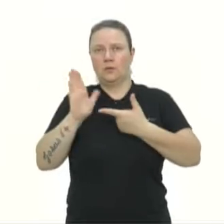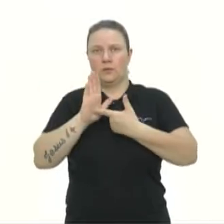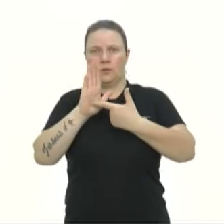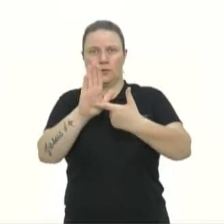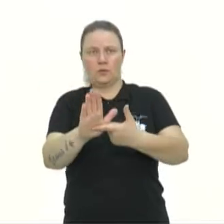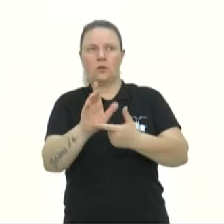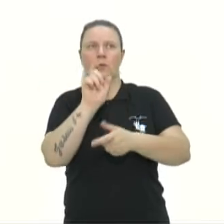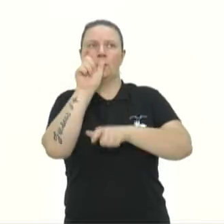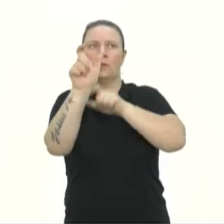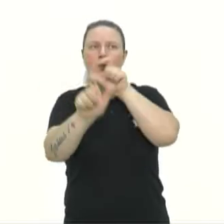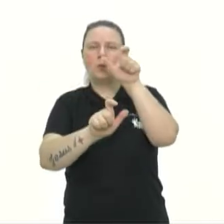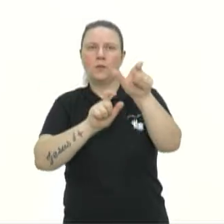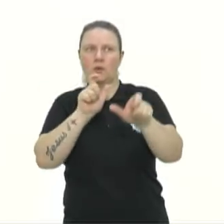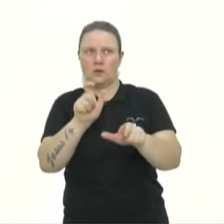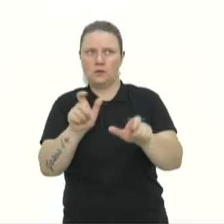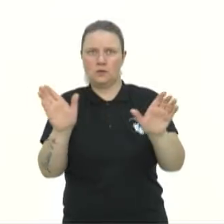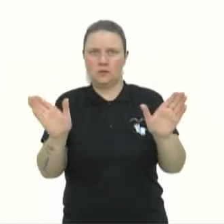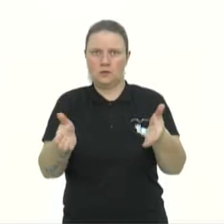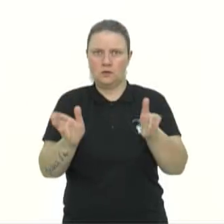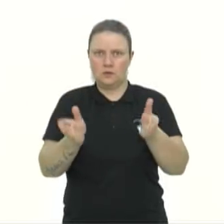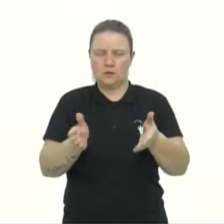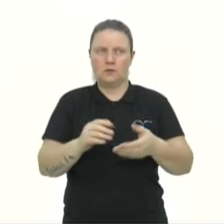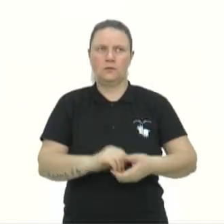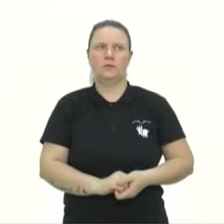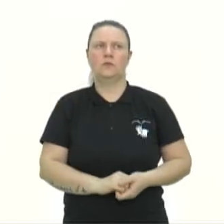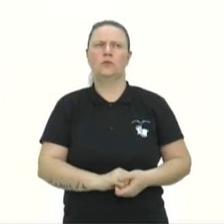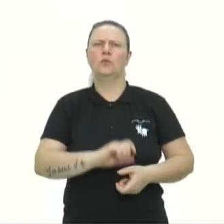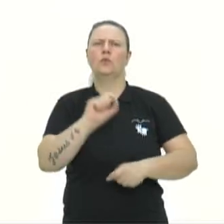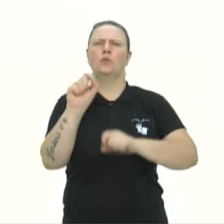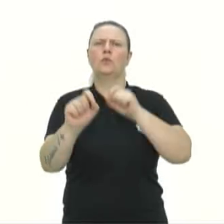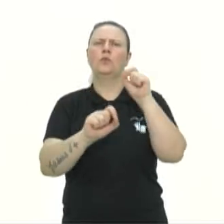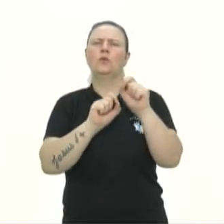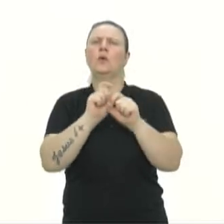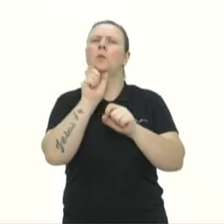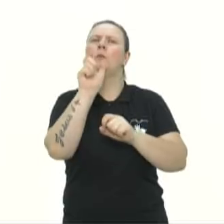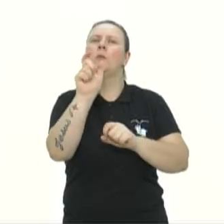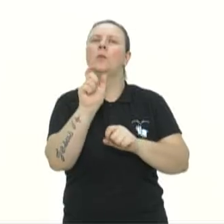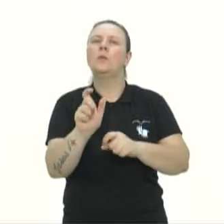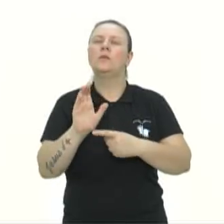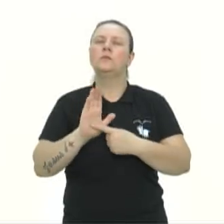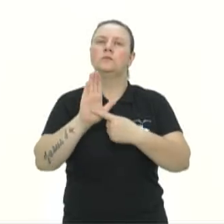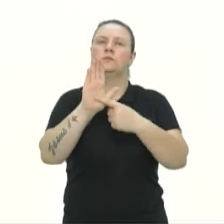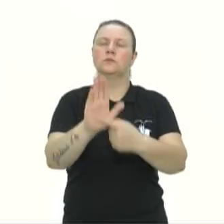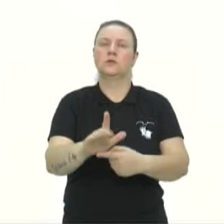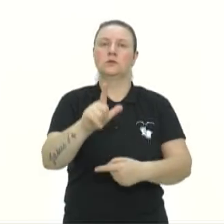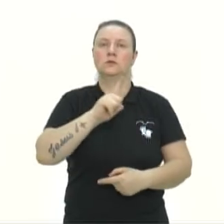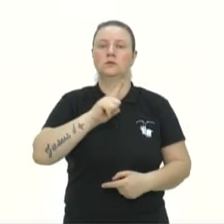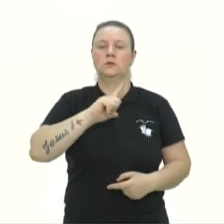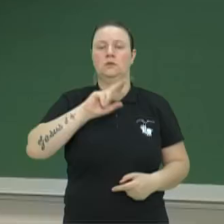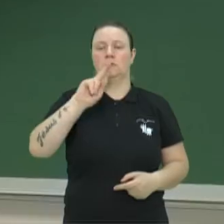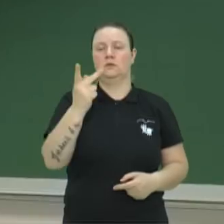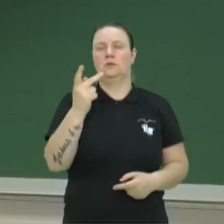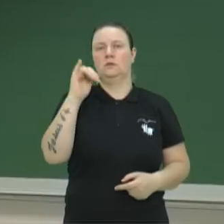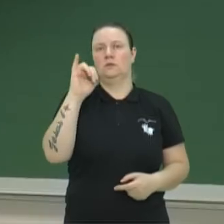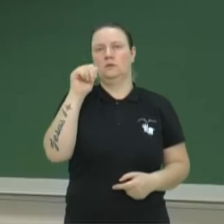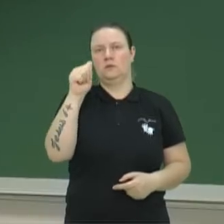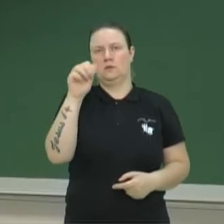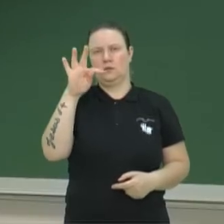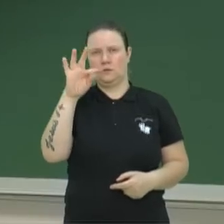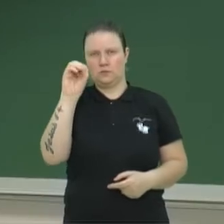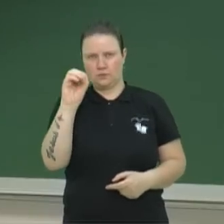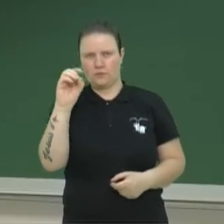algumas palavras destacadas nessa manchete. Em quais das palavras destacadas aqui nós temos hiato? Verifique e